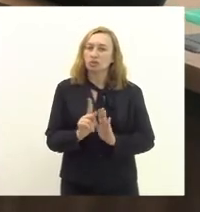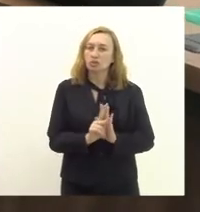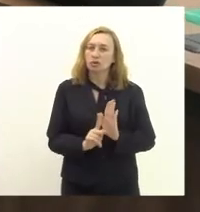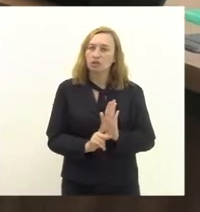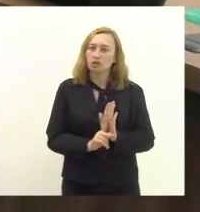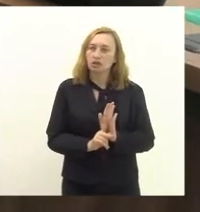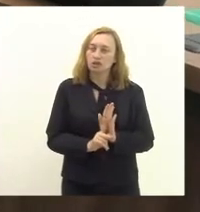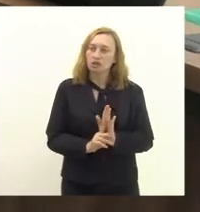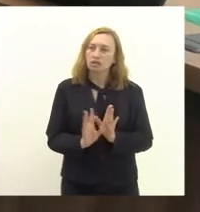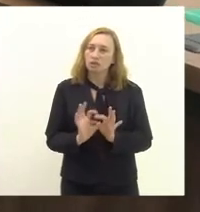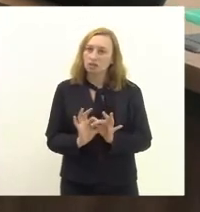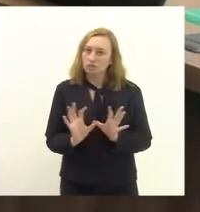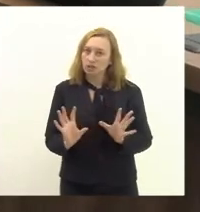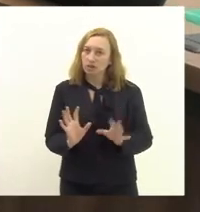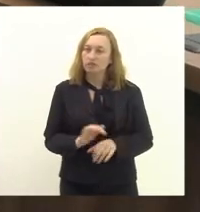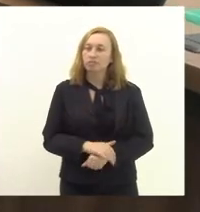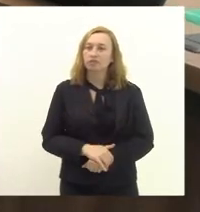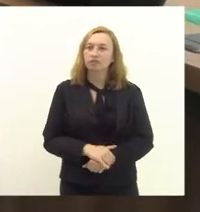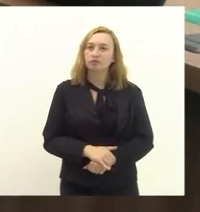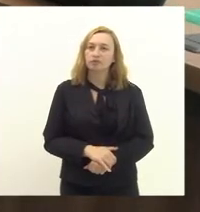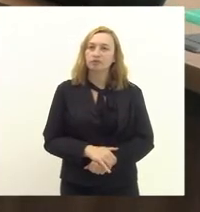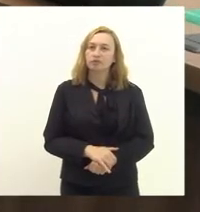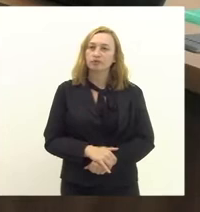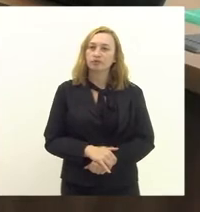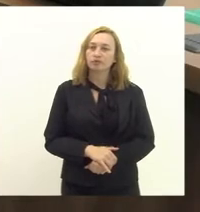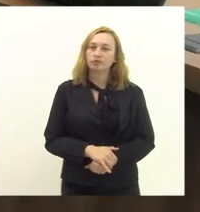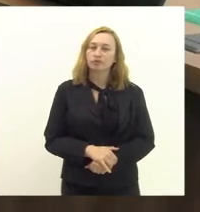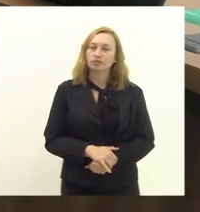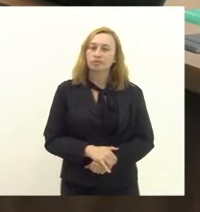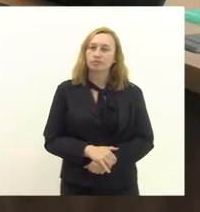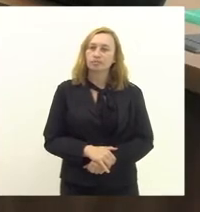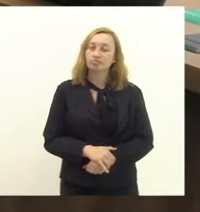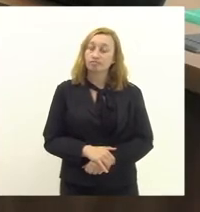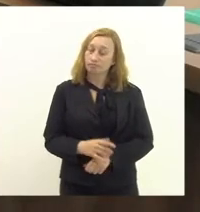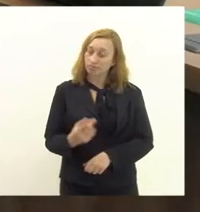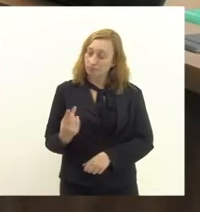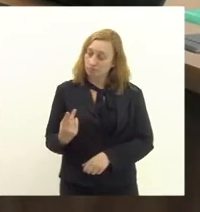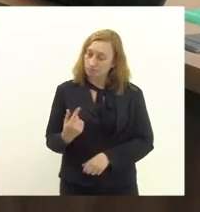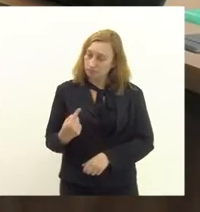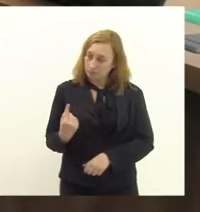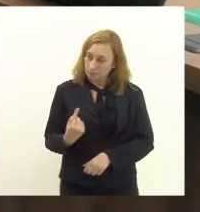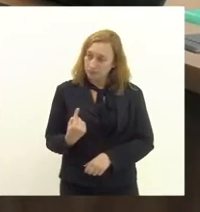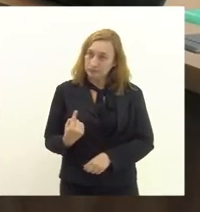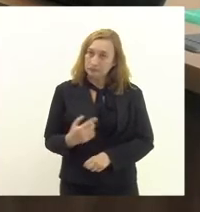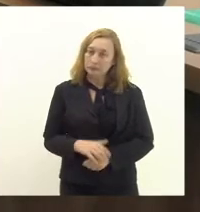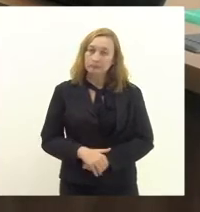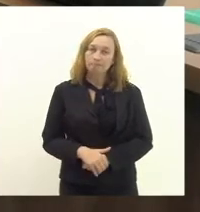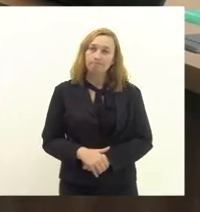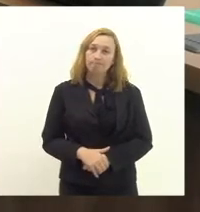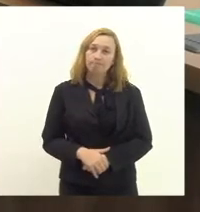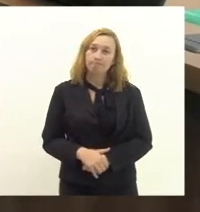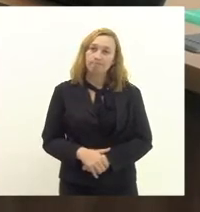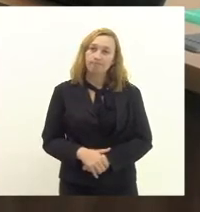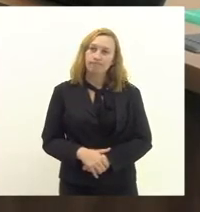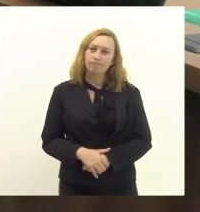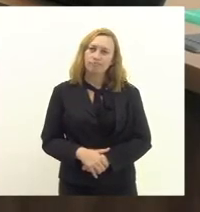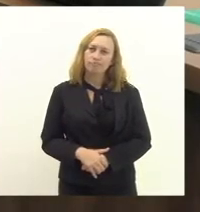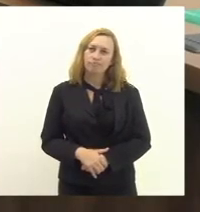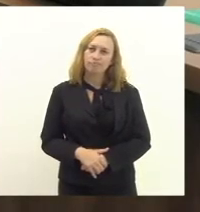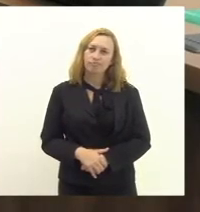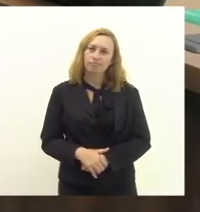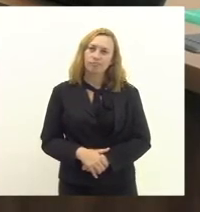em autorizativo. Cá entre nós, é uma